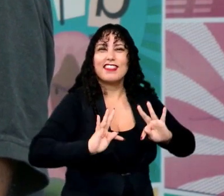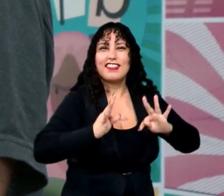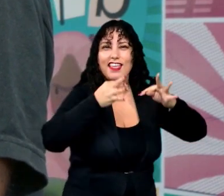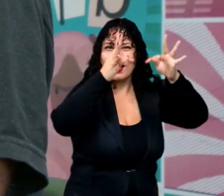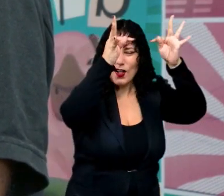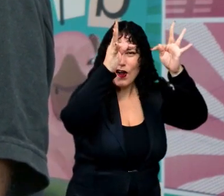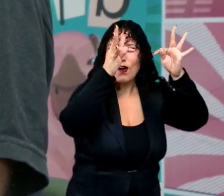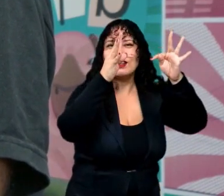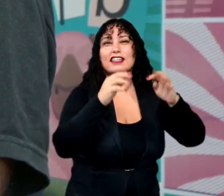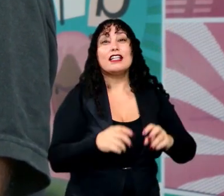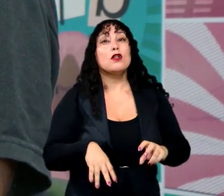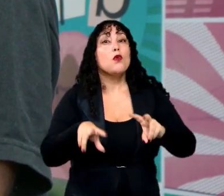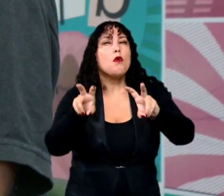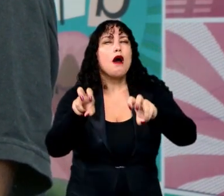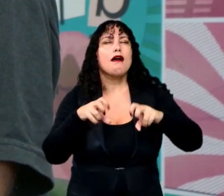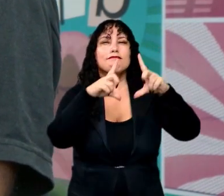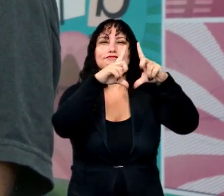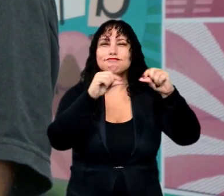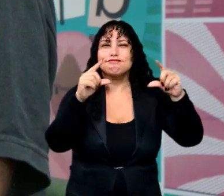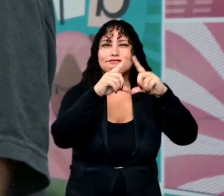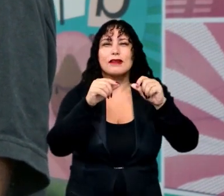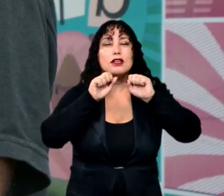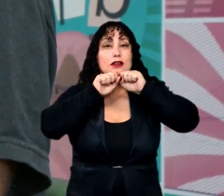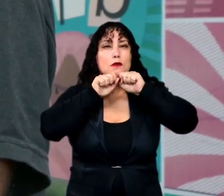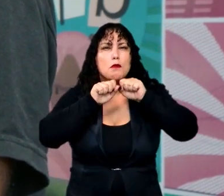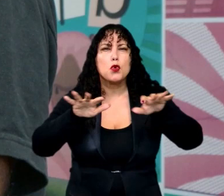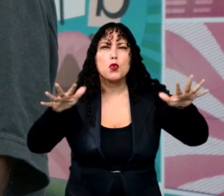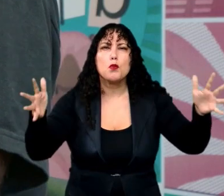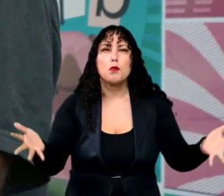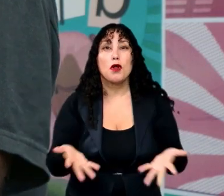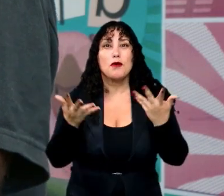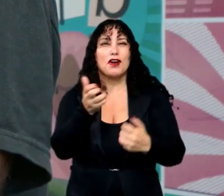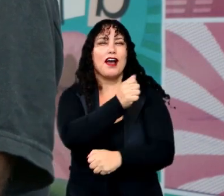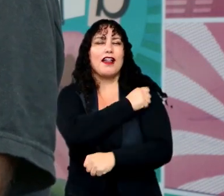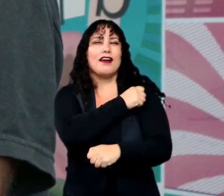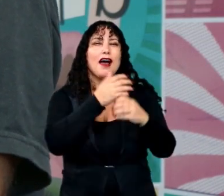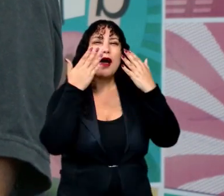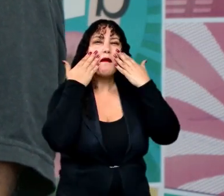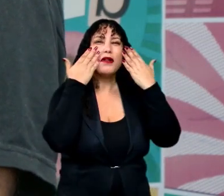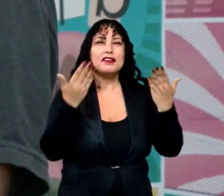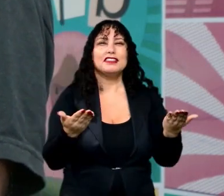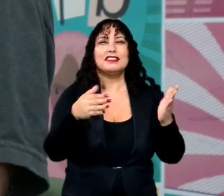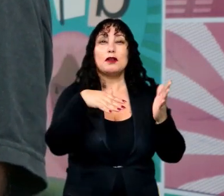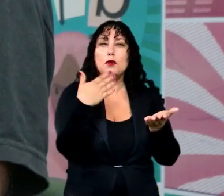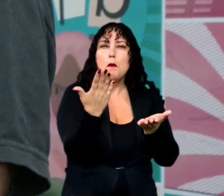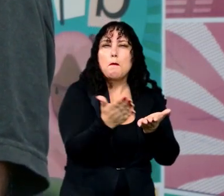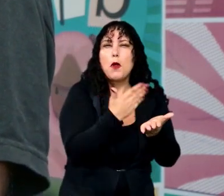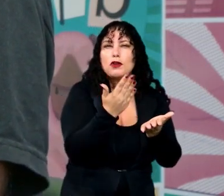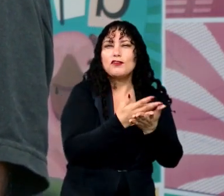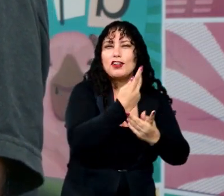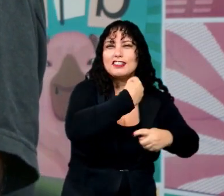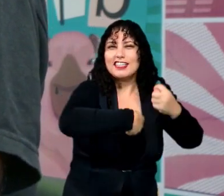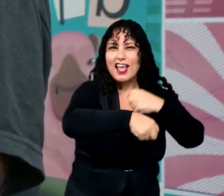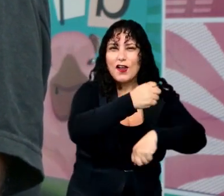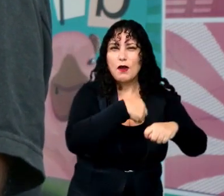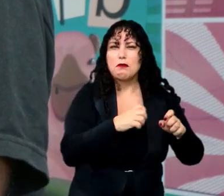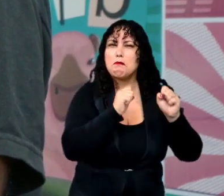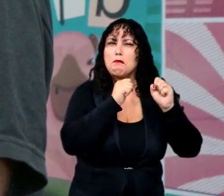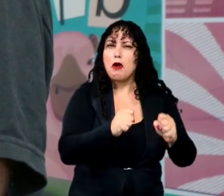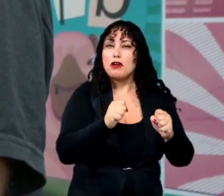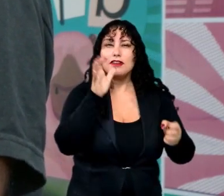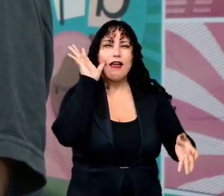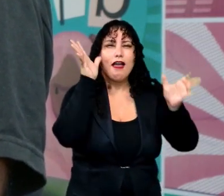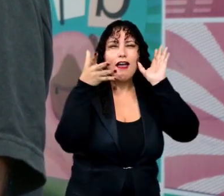tecnológicas então então a gente promove pros alunos uma apresentação do portfólio de negócios e ele pode